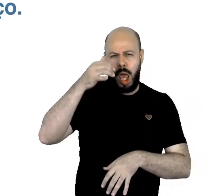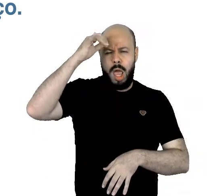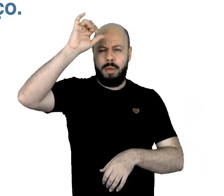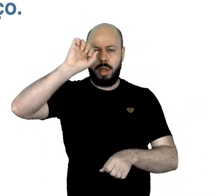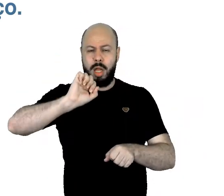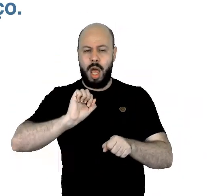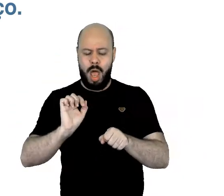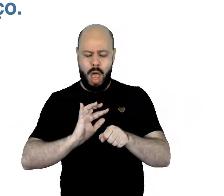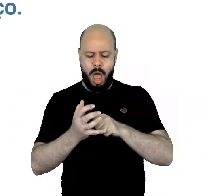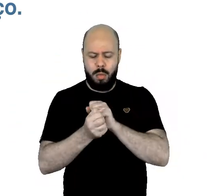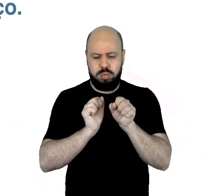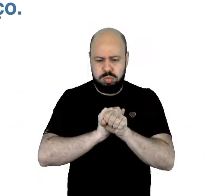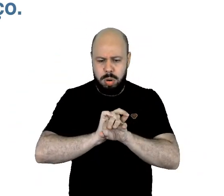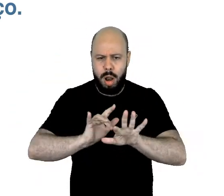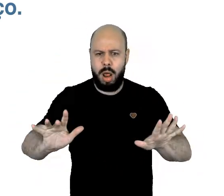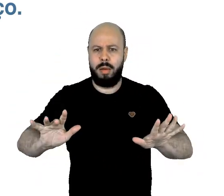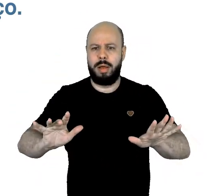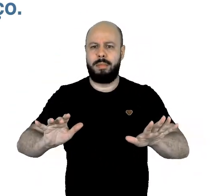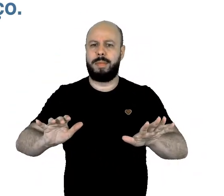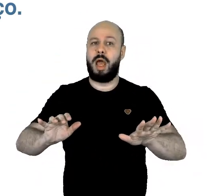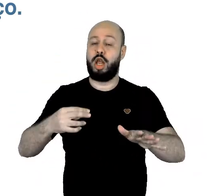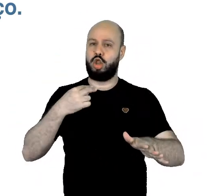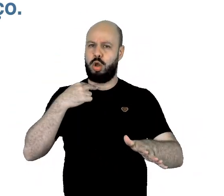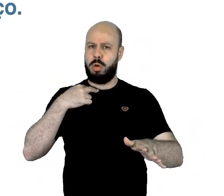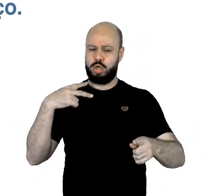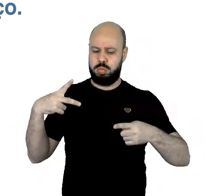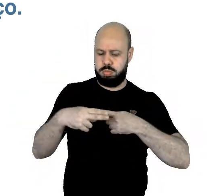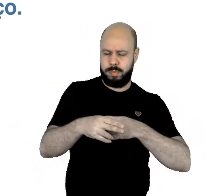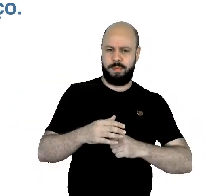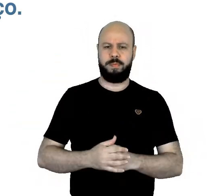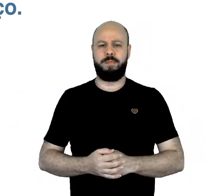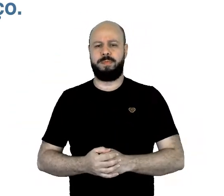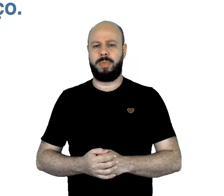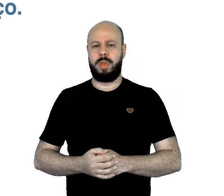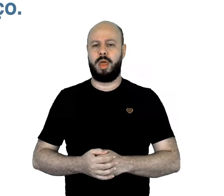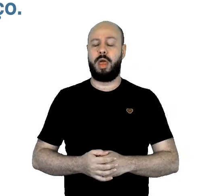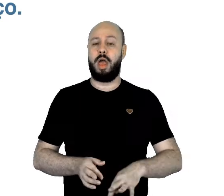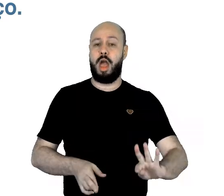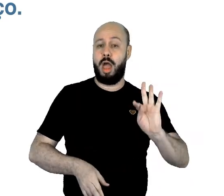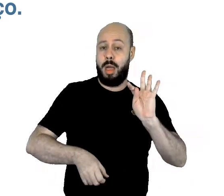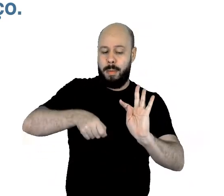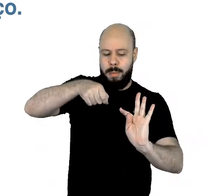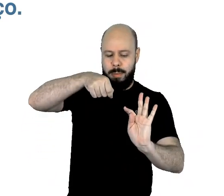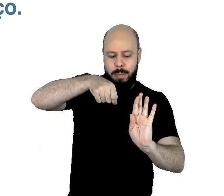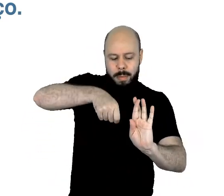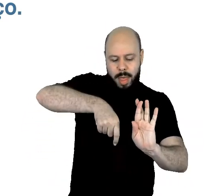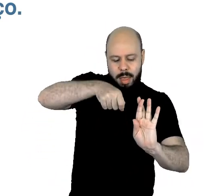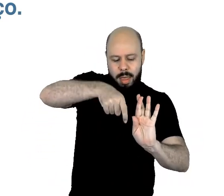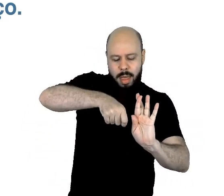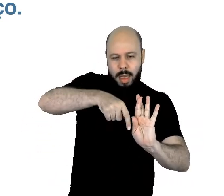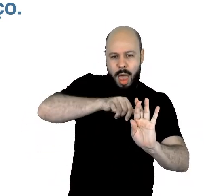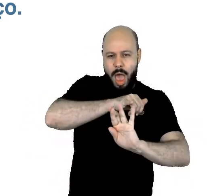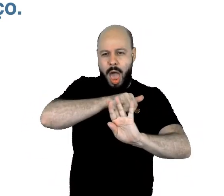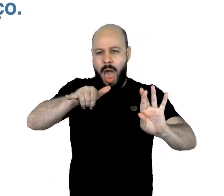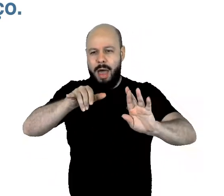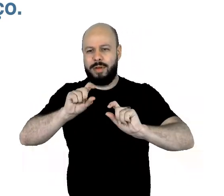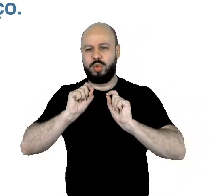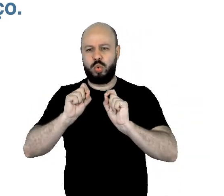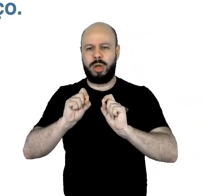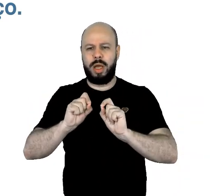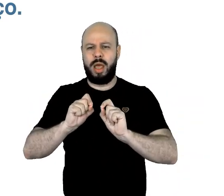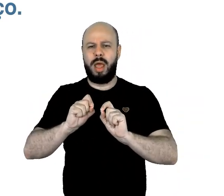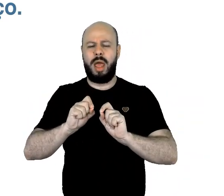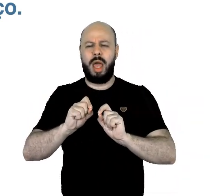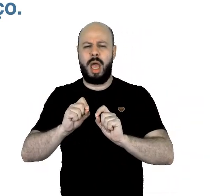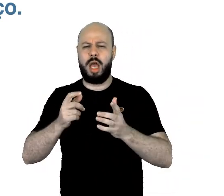a disseminação da Covid-19. A BRK Ambiental afirmou que não realiza